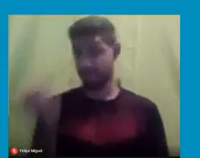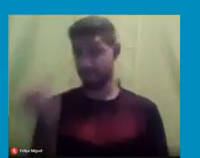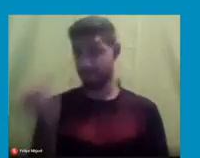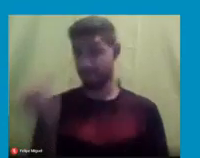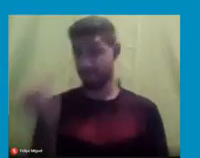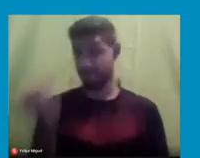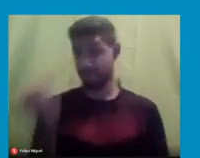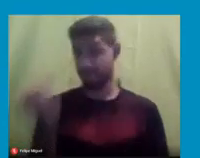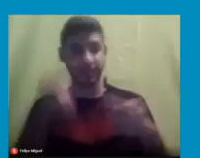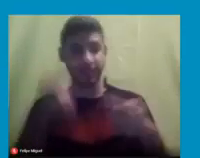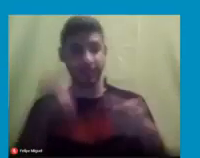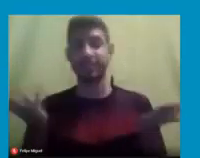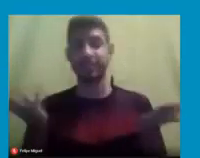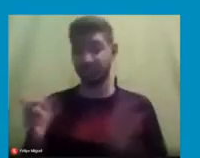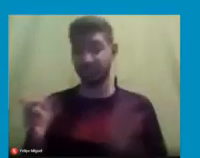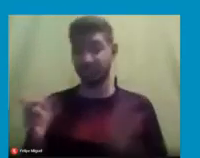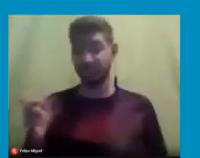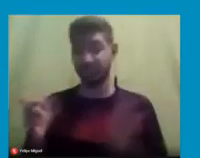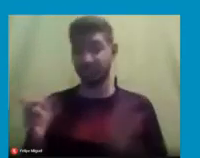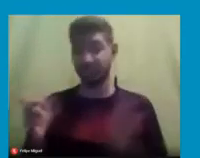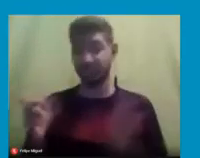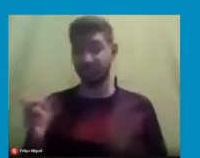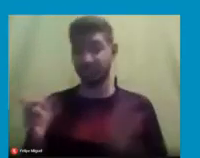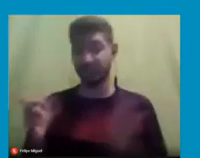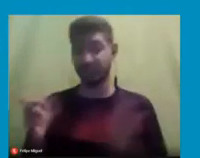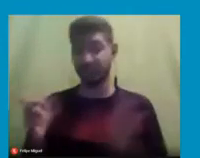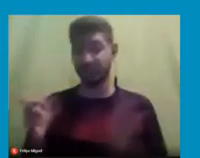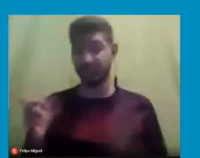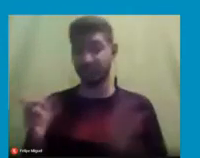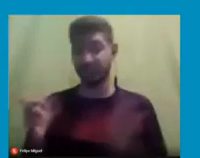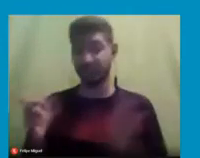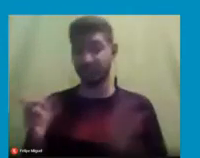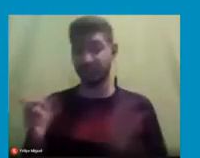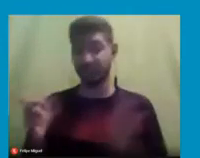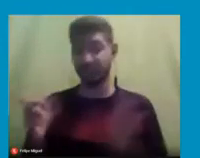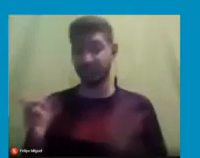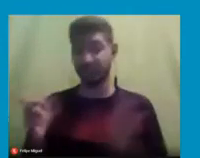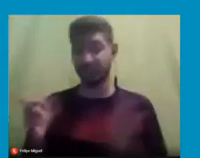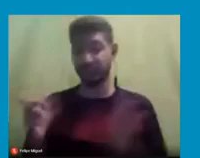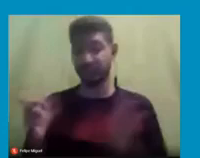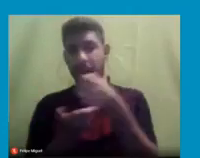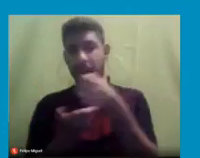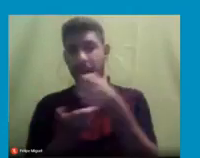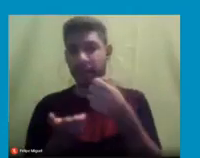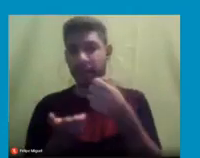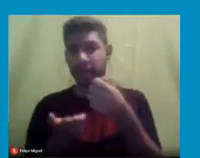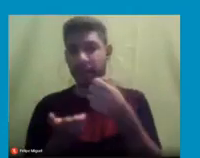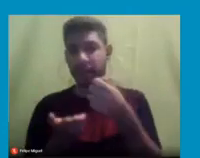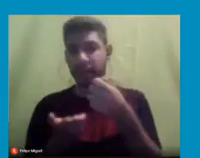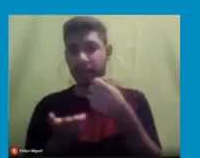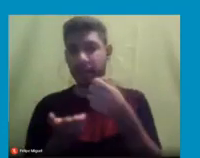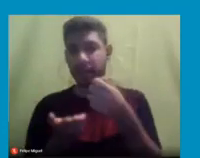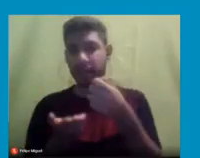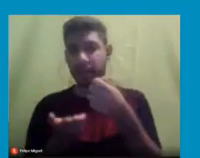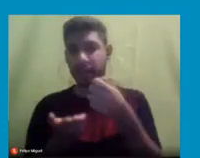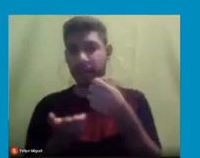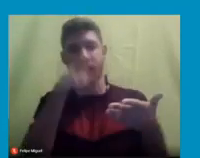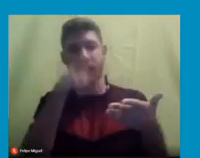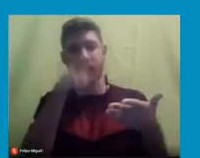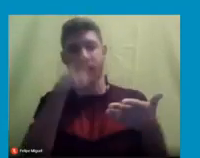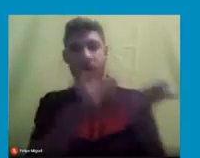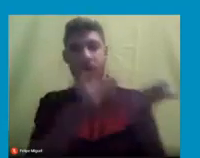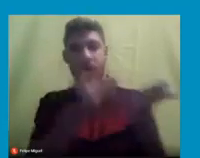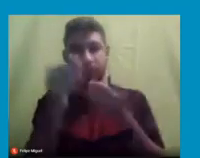E eu tinha uma reflexão para trazer, principalmente baseada numa leitura que me iniciou